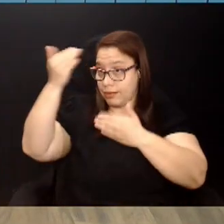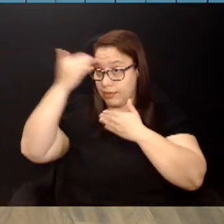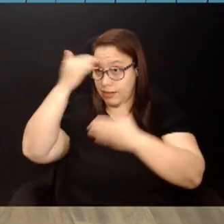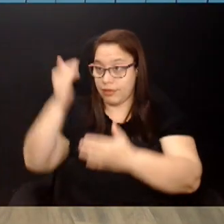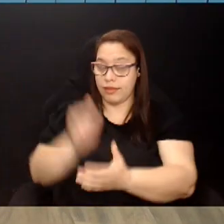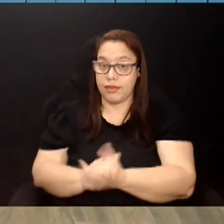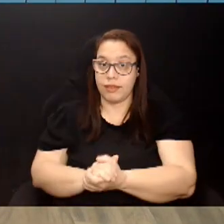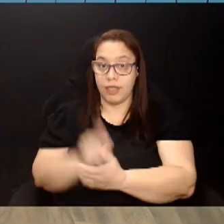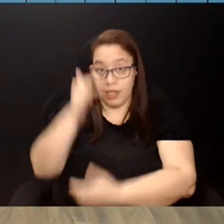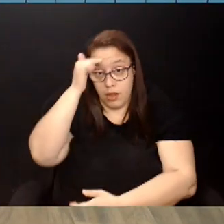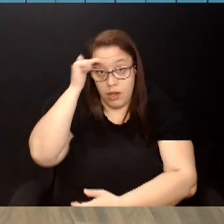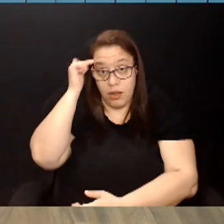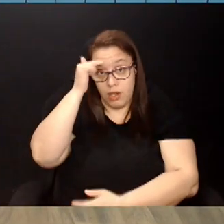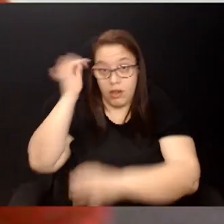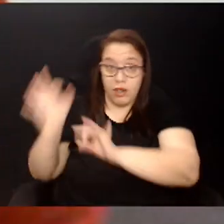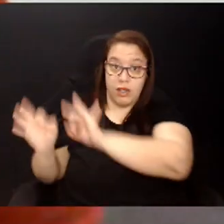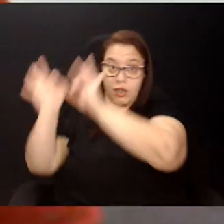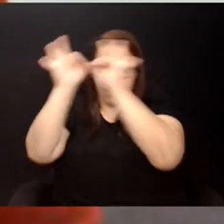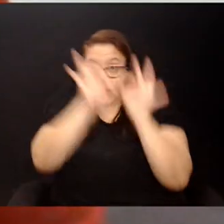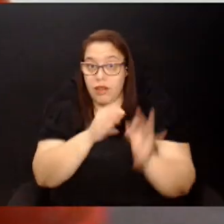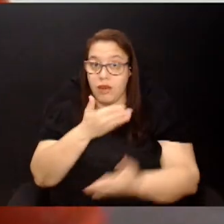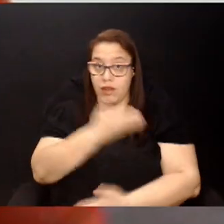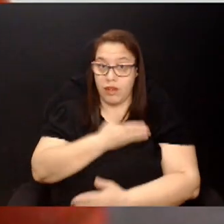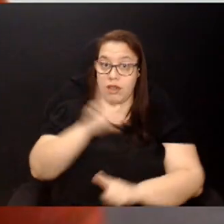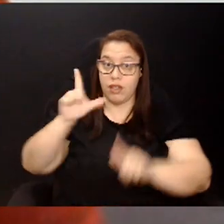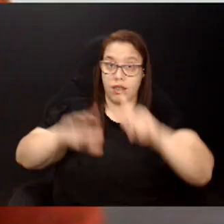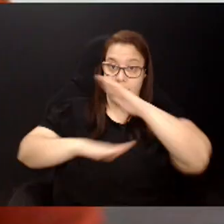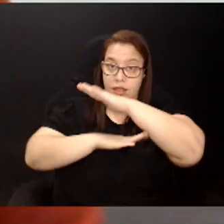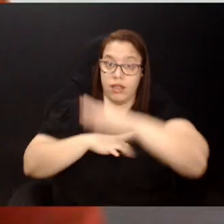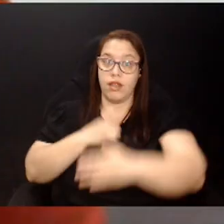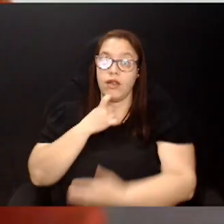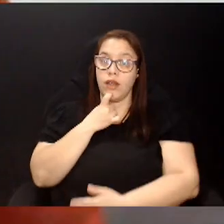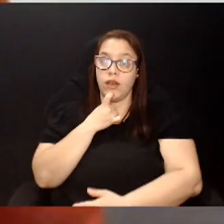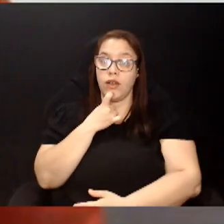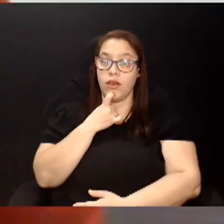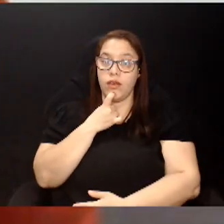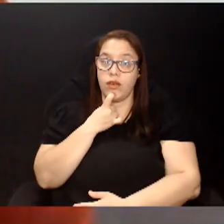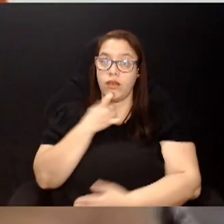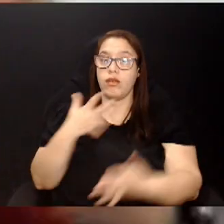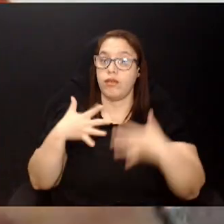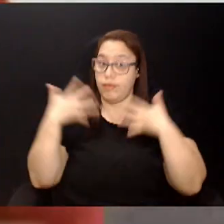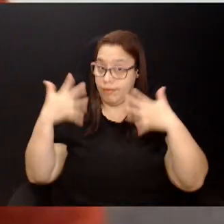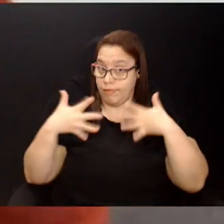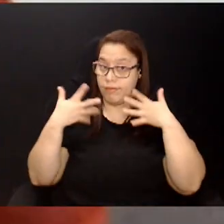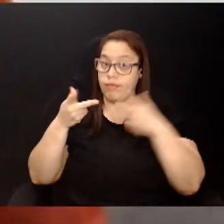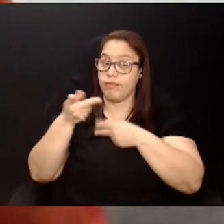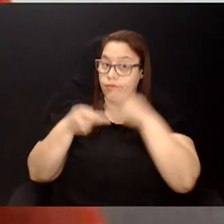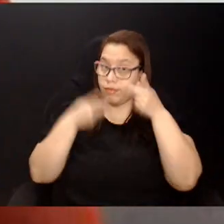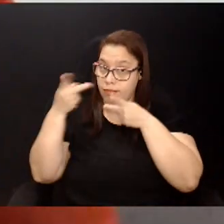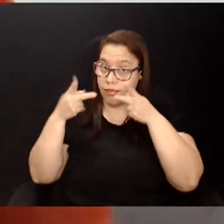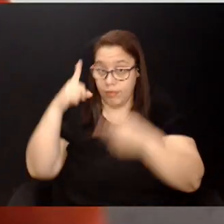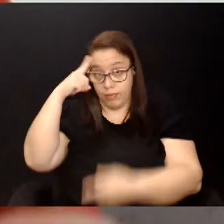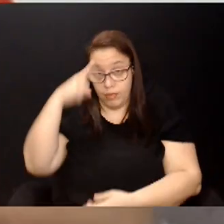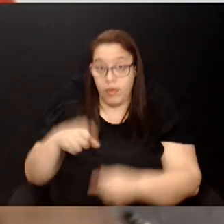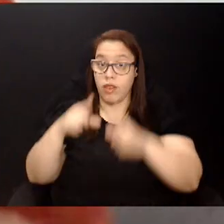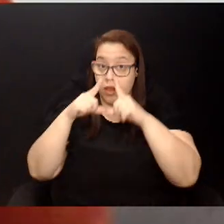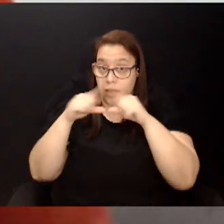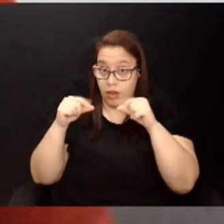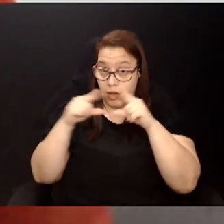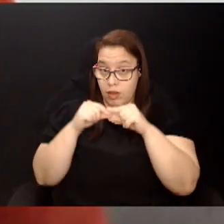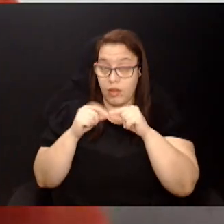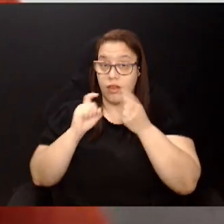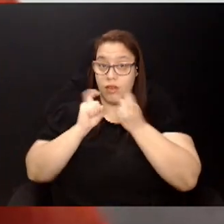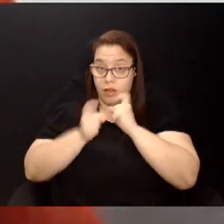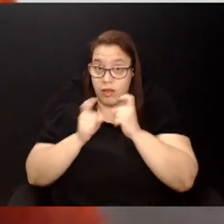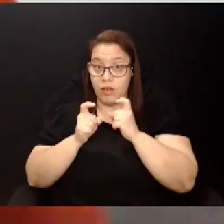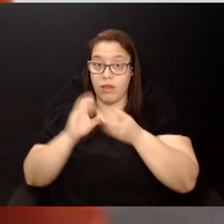Rafael, telespectadores, amigos da TV Câmara Campinas. É uma alegria falar com vocês, estou aqui direto de Brasília, participando de uma reunião do Conselho